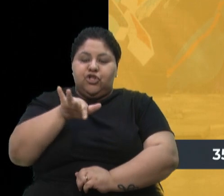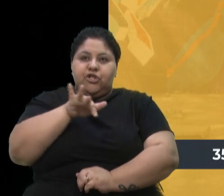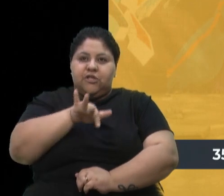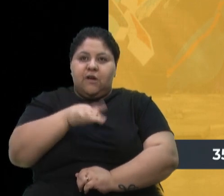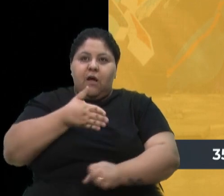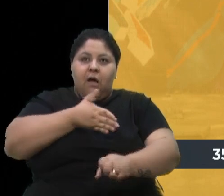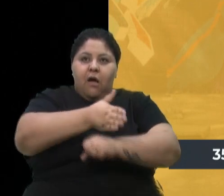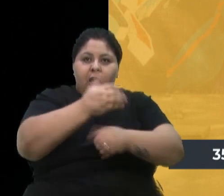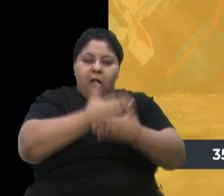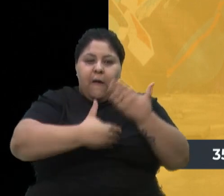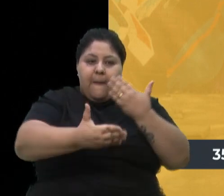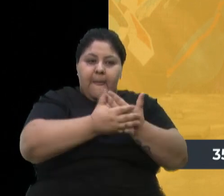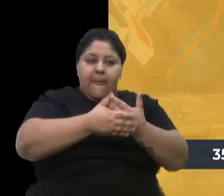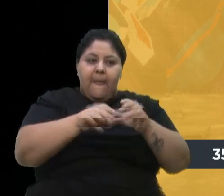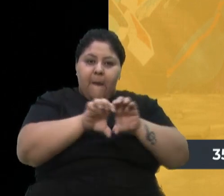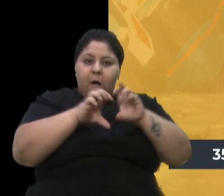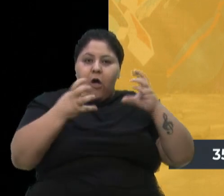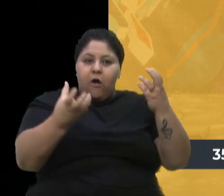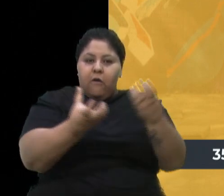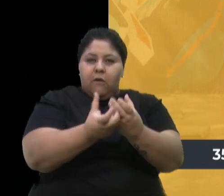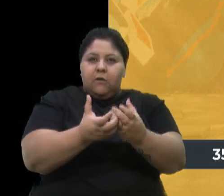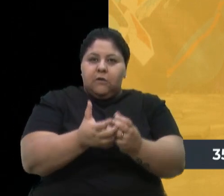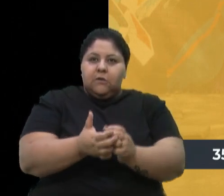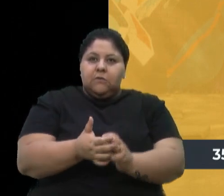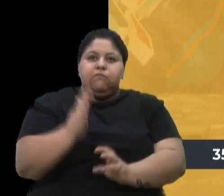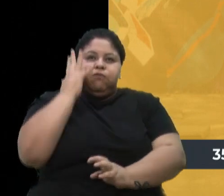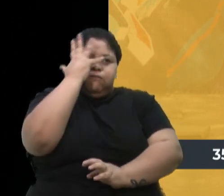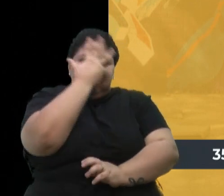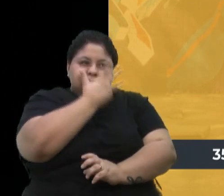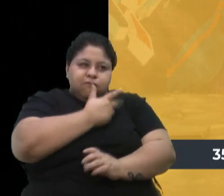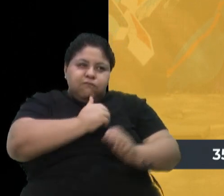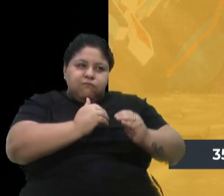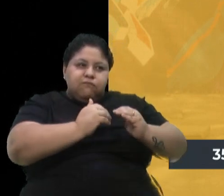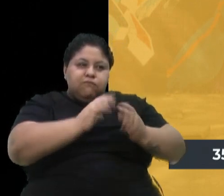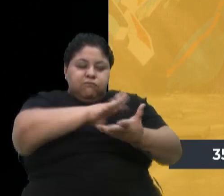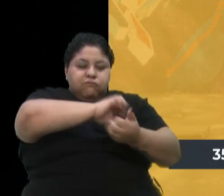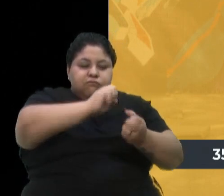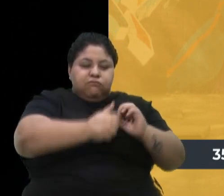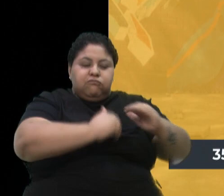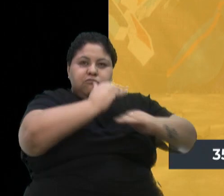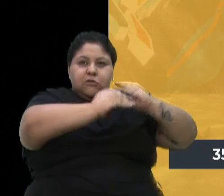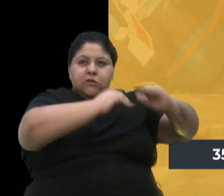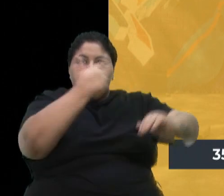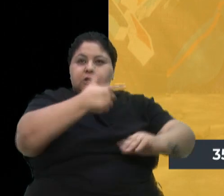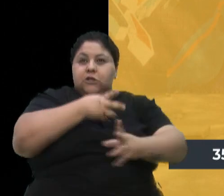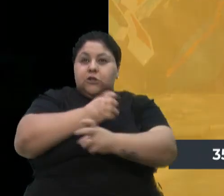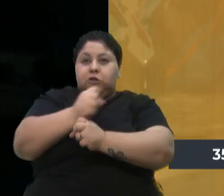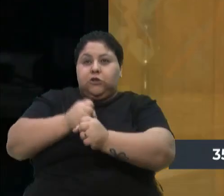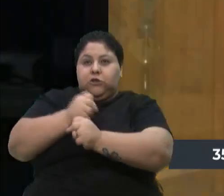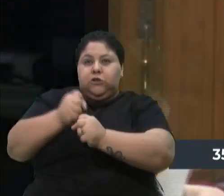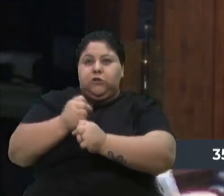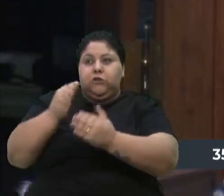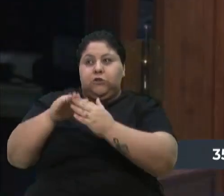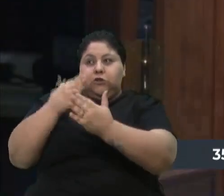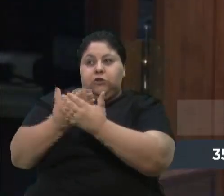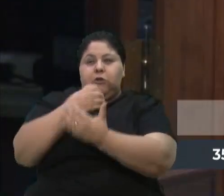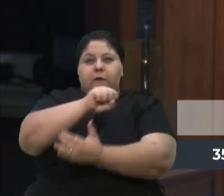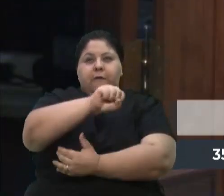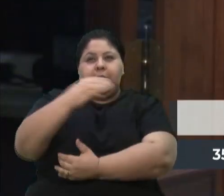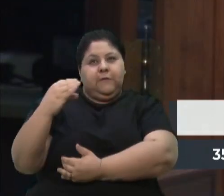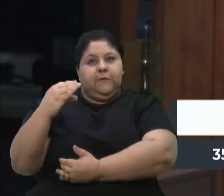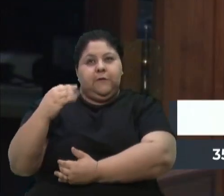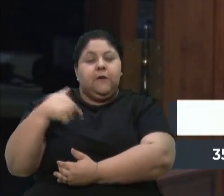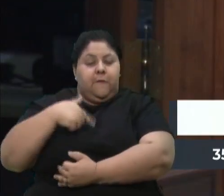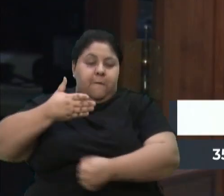apreciando essa arte que está sendo construída pelo segundo ano consecutivo lá na Escola Santa Catarina. Eu estive